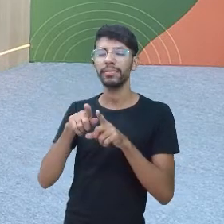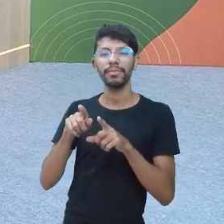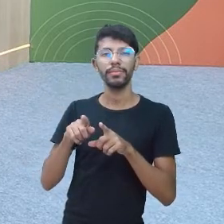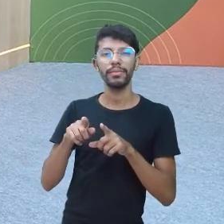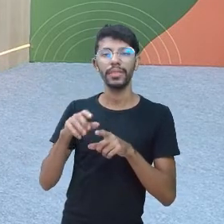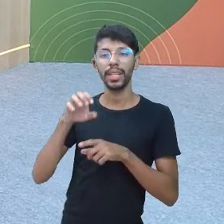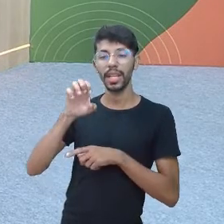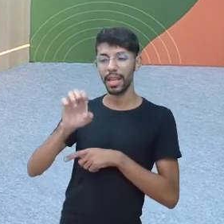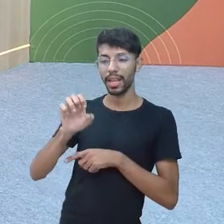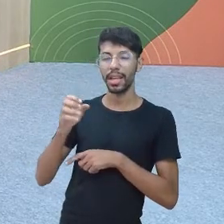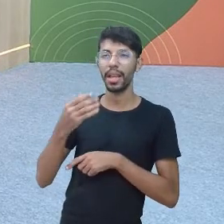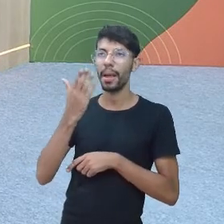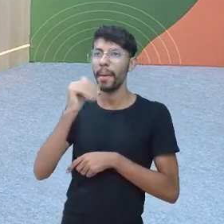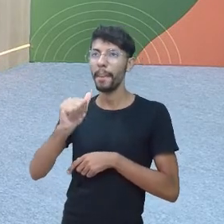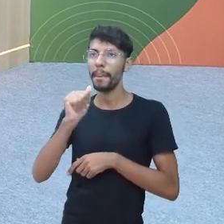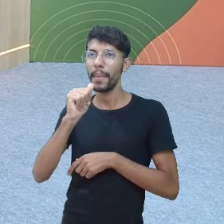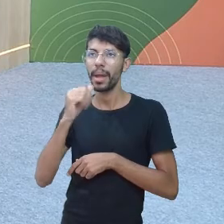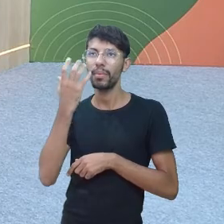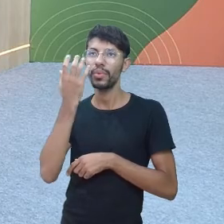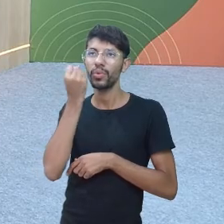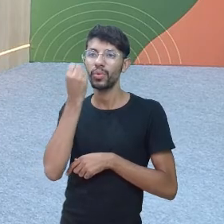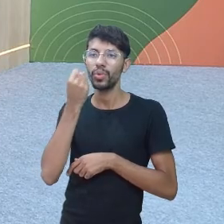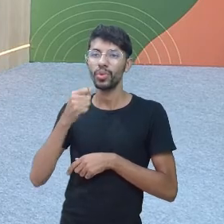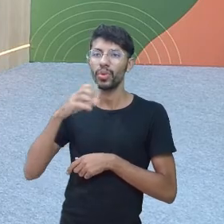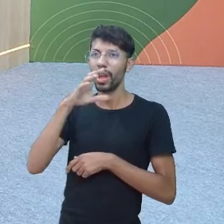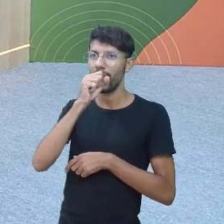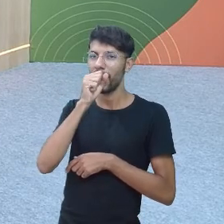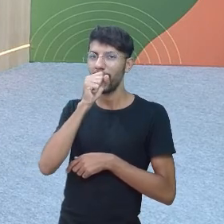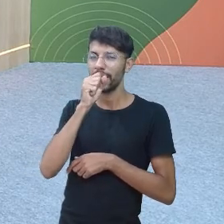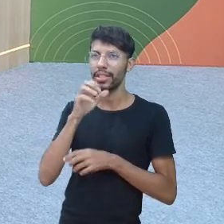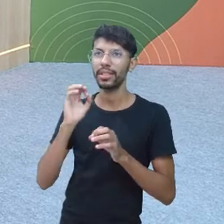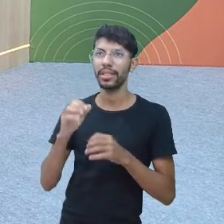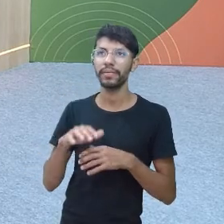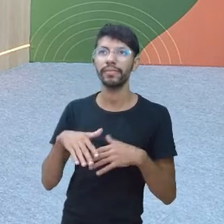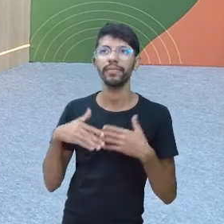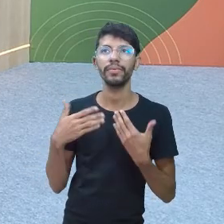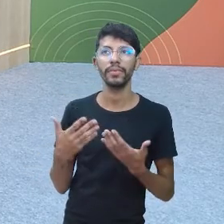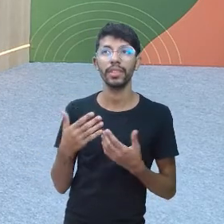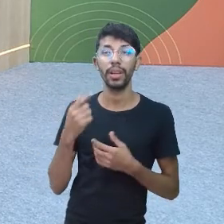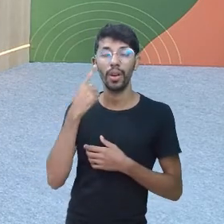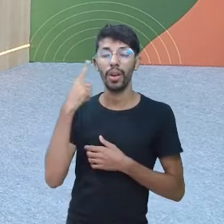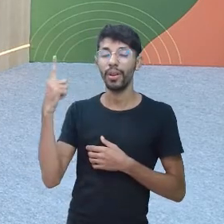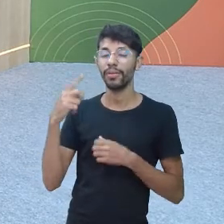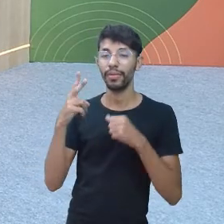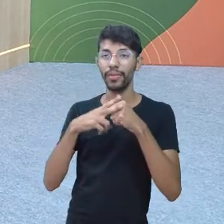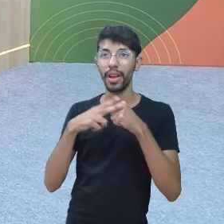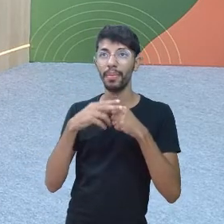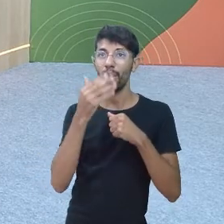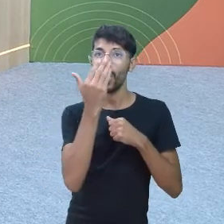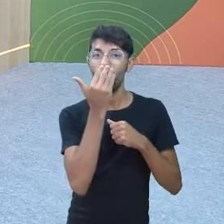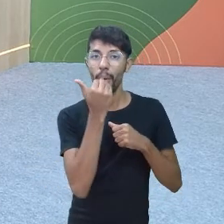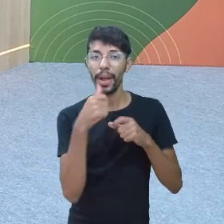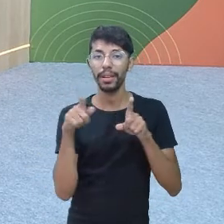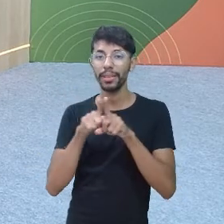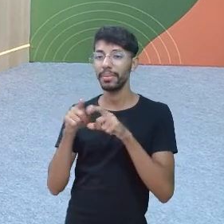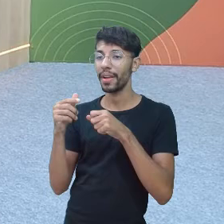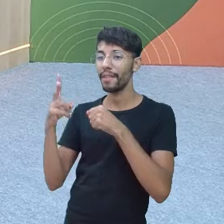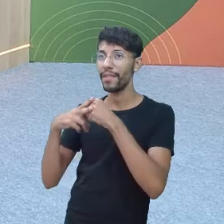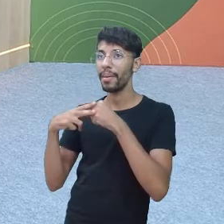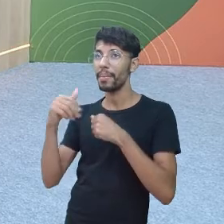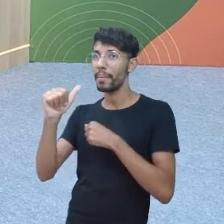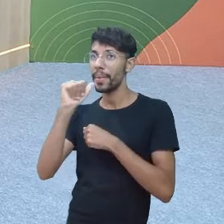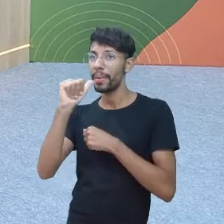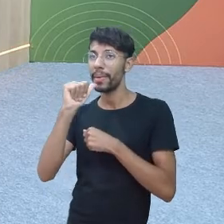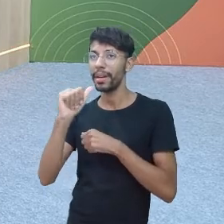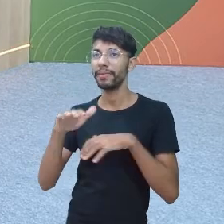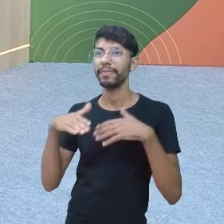aí 2 períodos, porque como é um verbo que indica uma ação e beber é outro verbo que indica outra ação. Então, o i